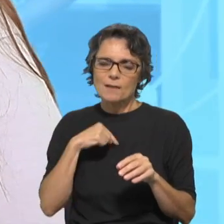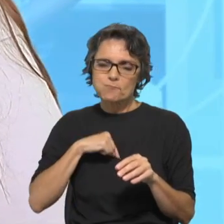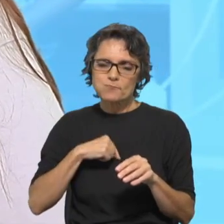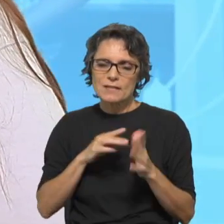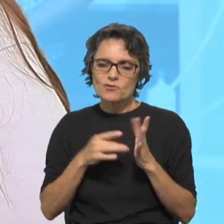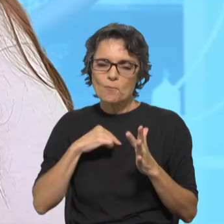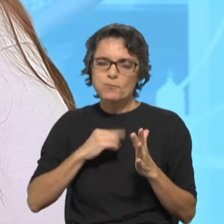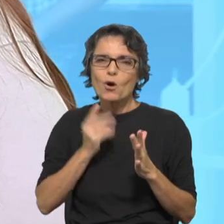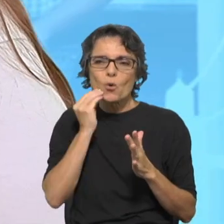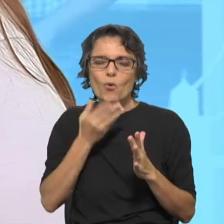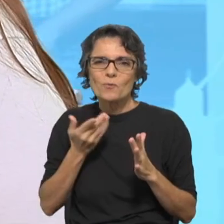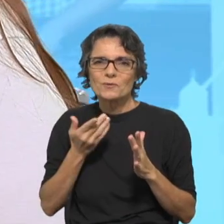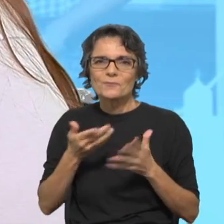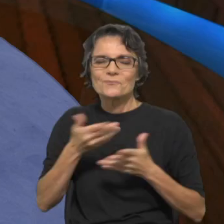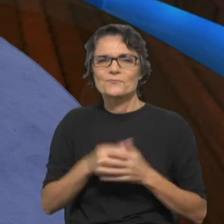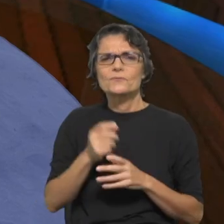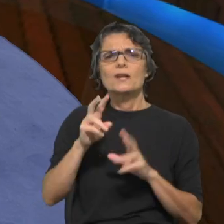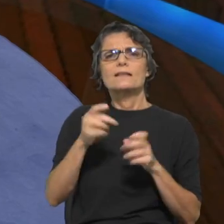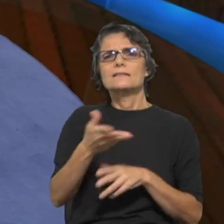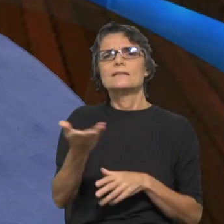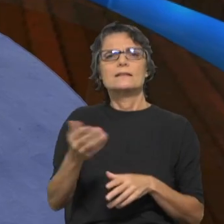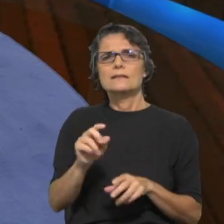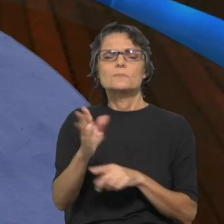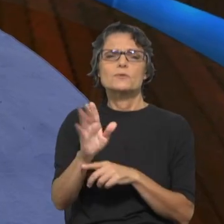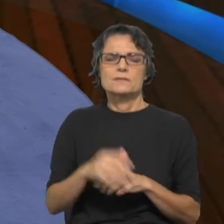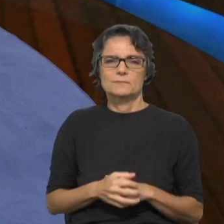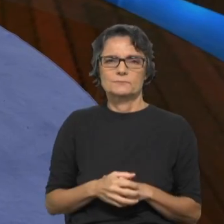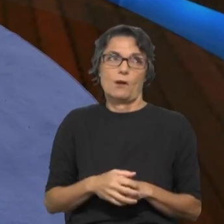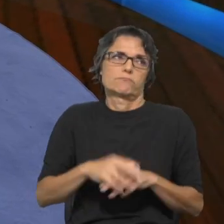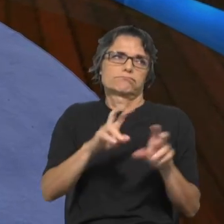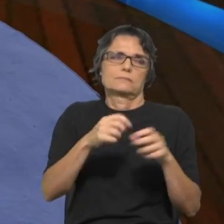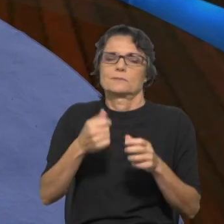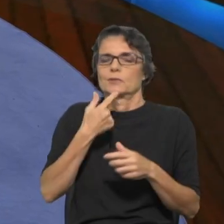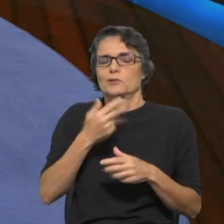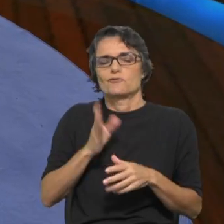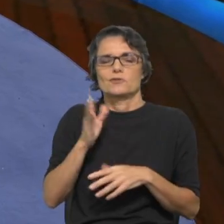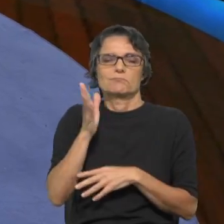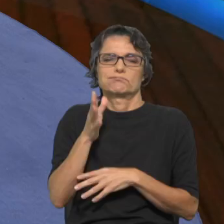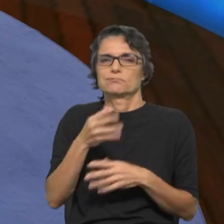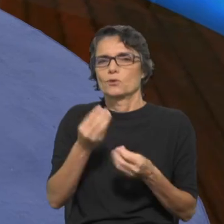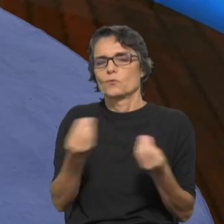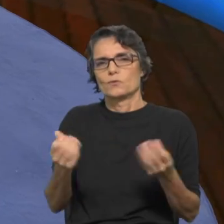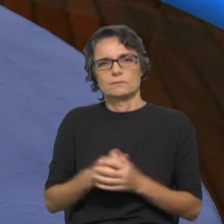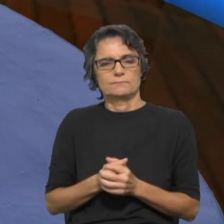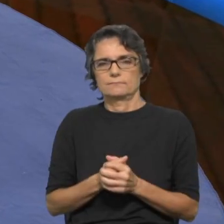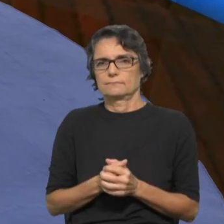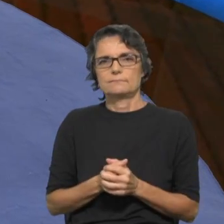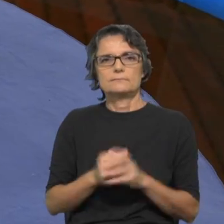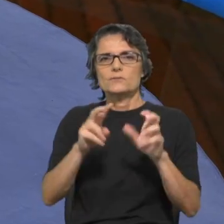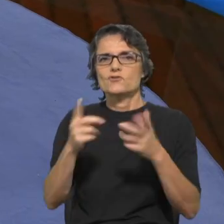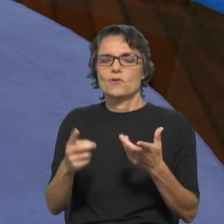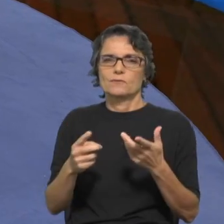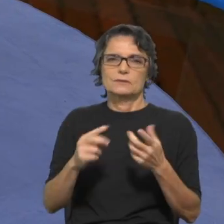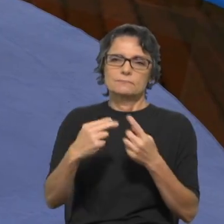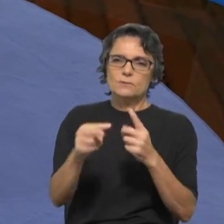com outros jovens. Que temas é que a Liliana já deu, por exemplo? Já falou? Muitos. São muitos anos a falar de jovens, sobre jovens para